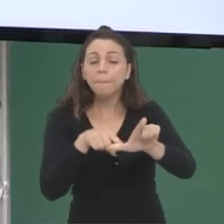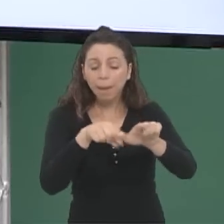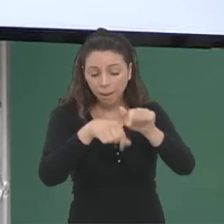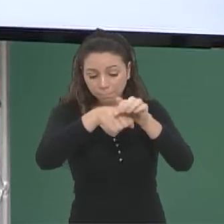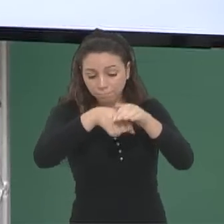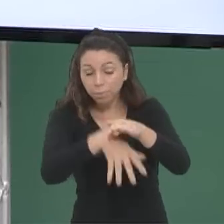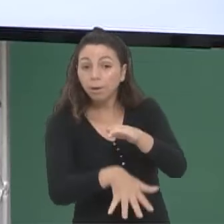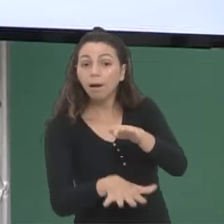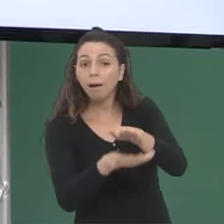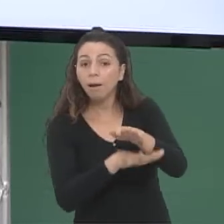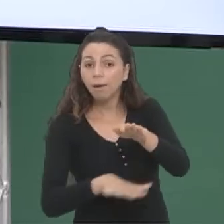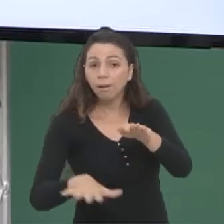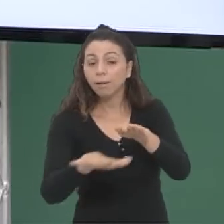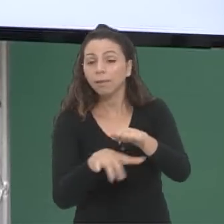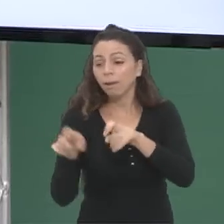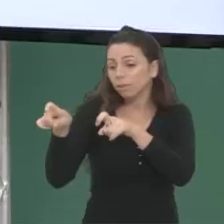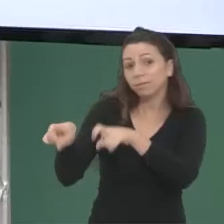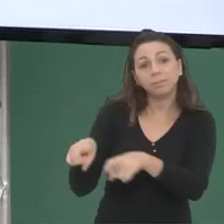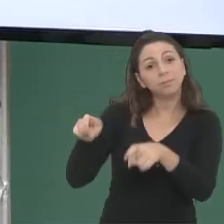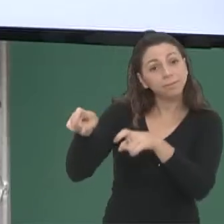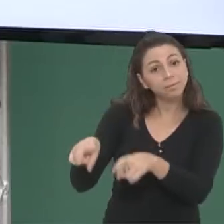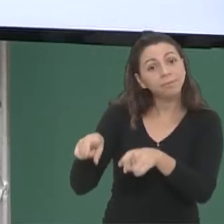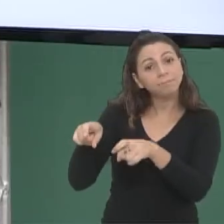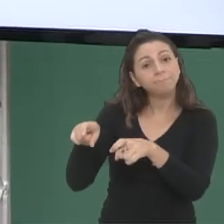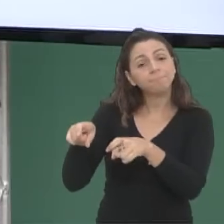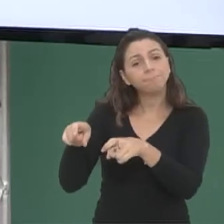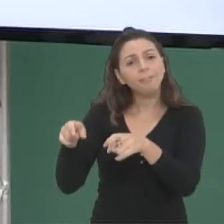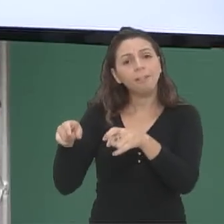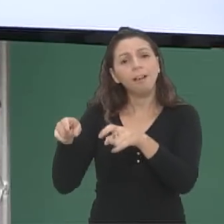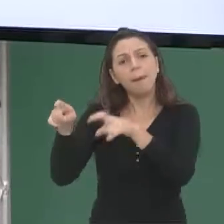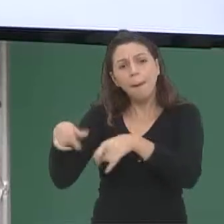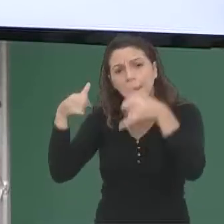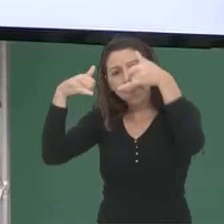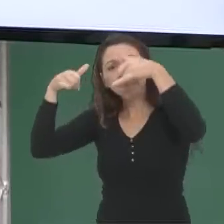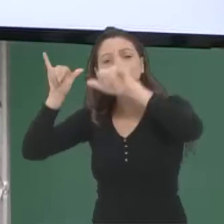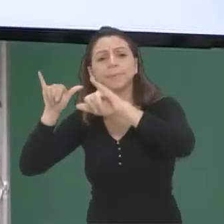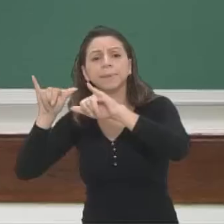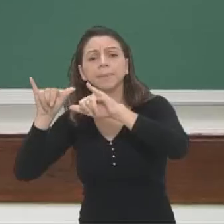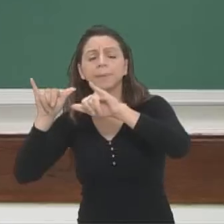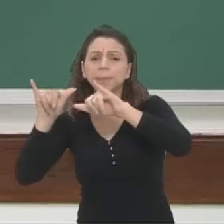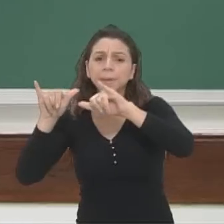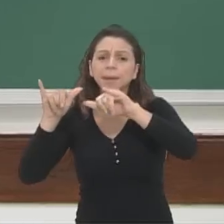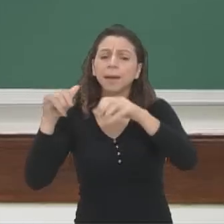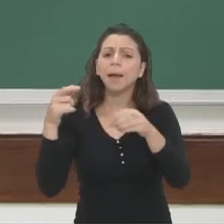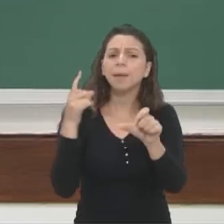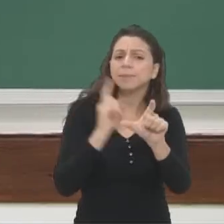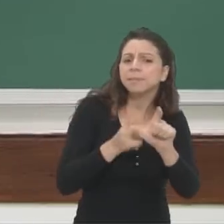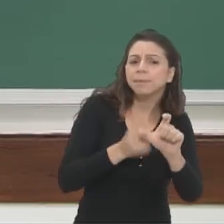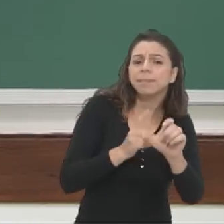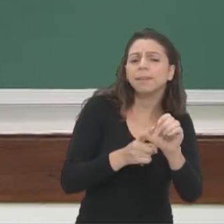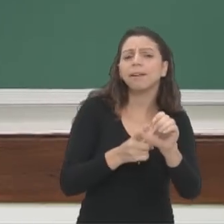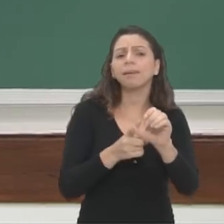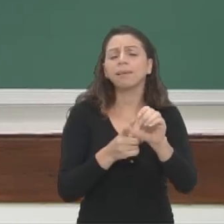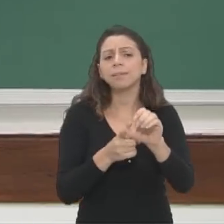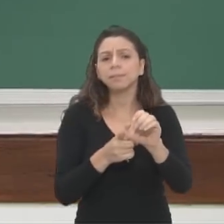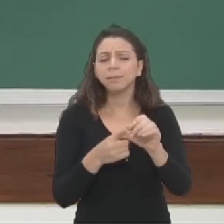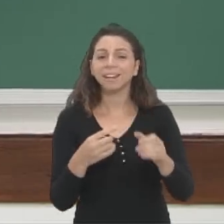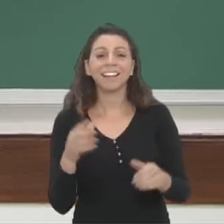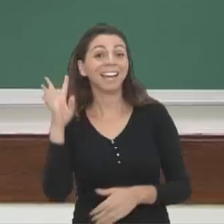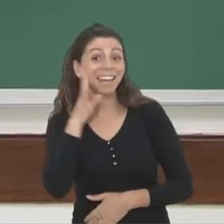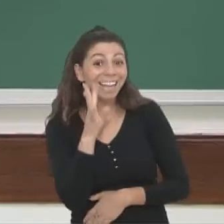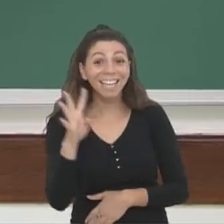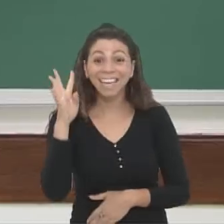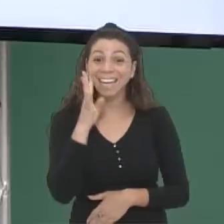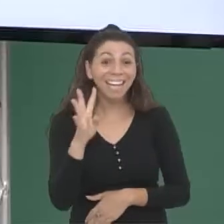as plantações, a agricultura, a pecuária, as criações das cidades, onde nós vivemos. Legal, né?